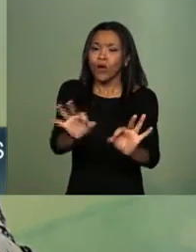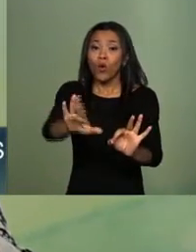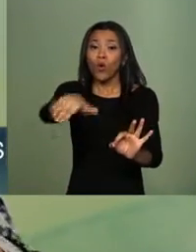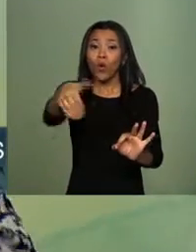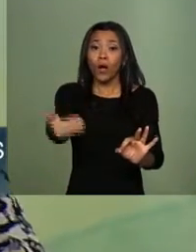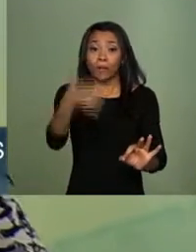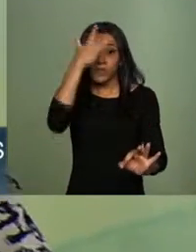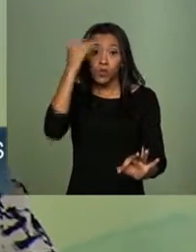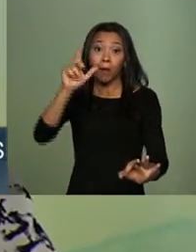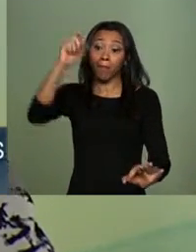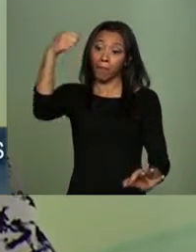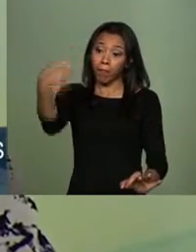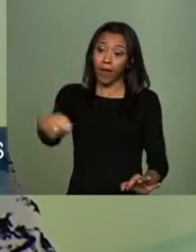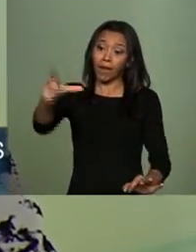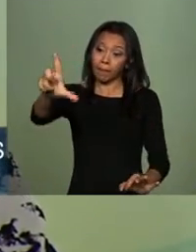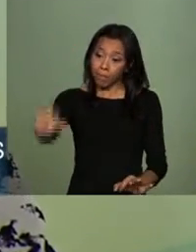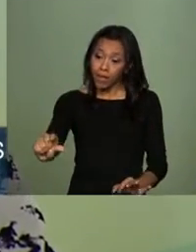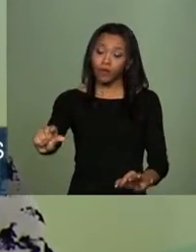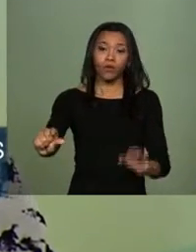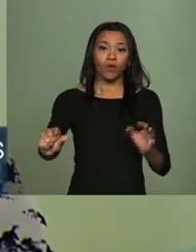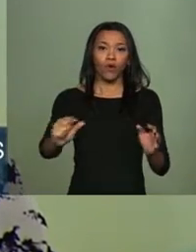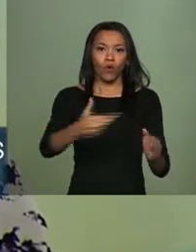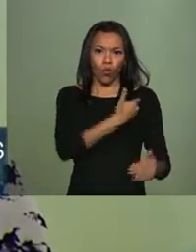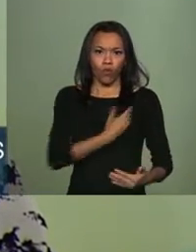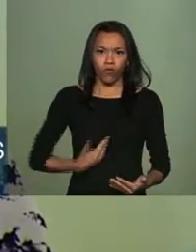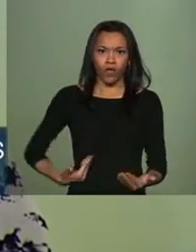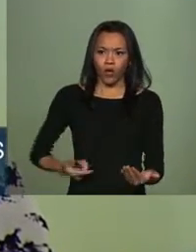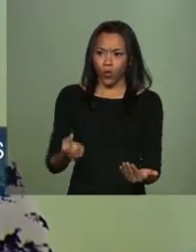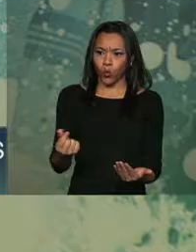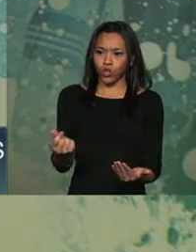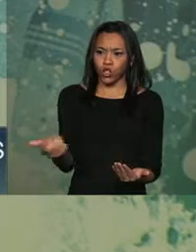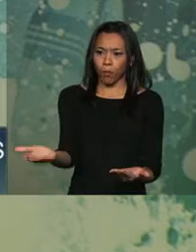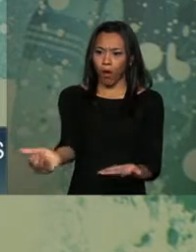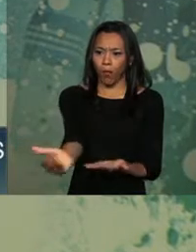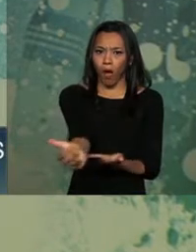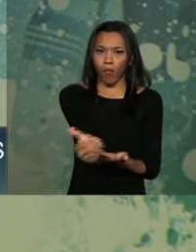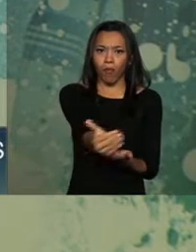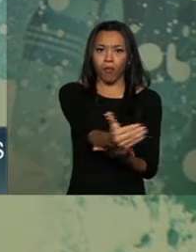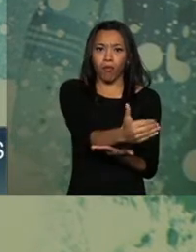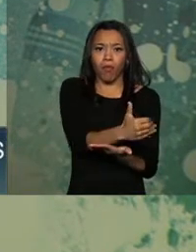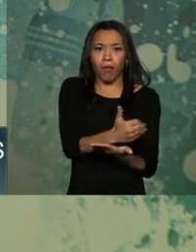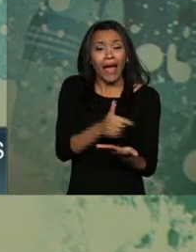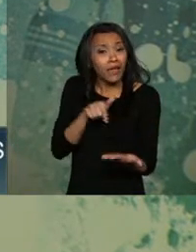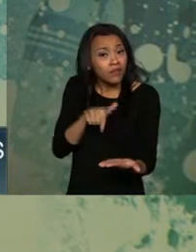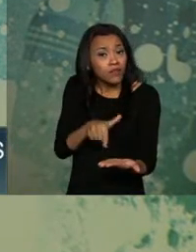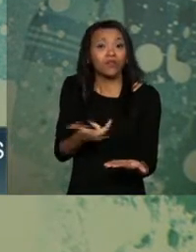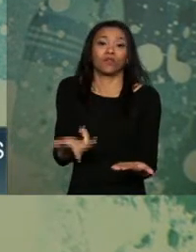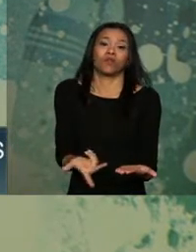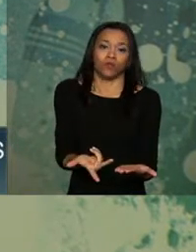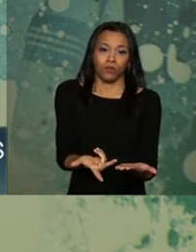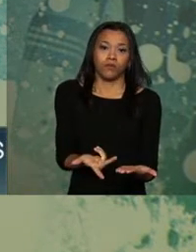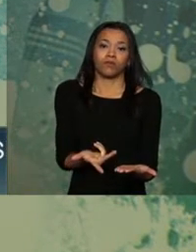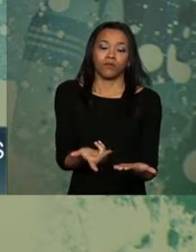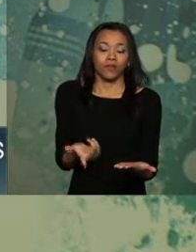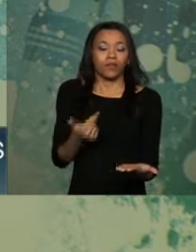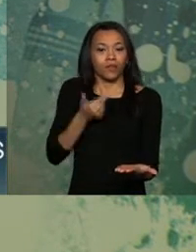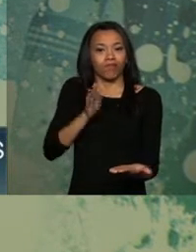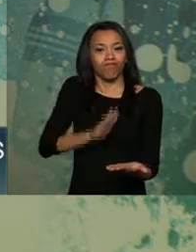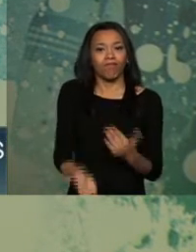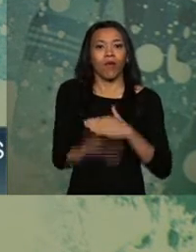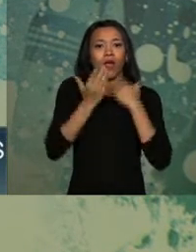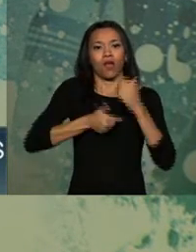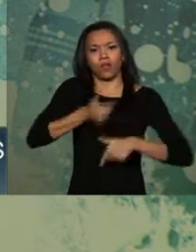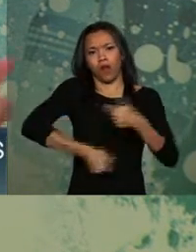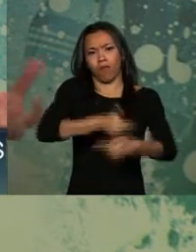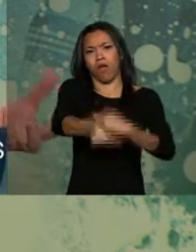pagam menos, o governo arrecada mais. Este é o conceito que tem que presidir toda a nossa linha de ação.